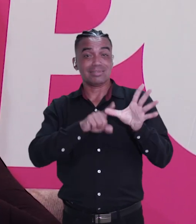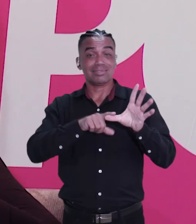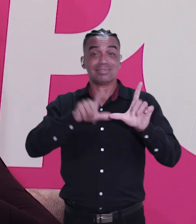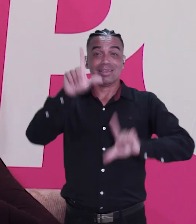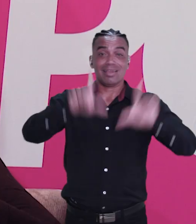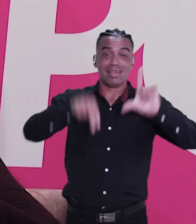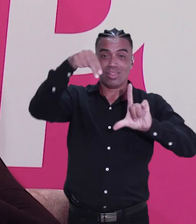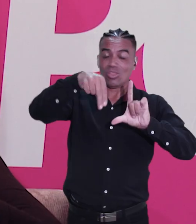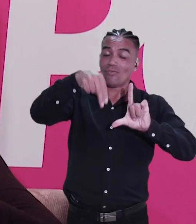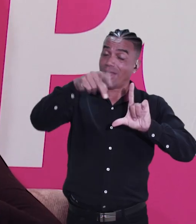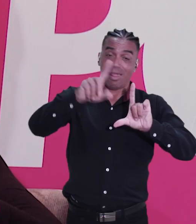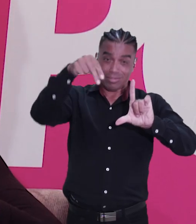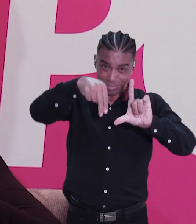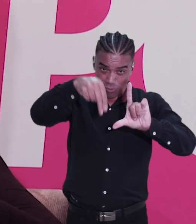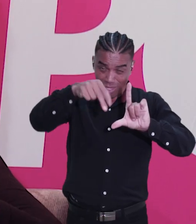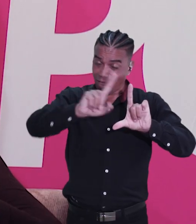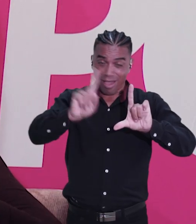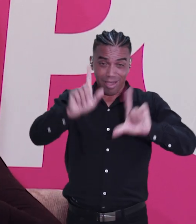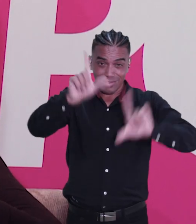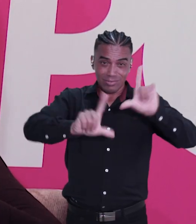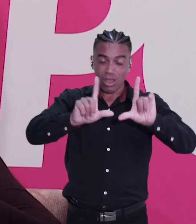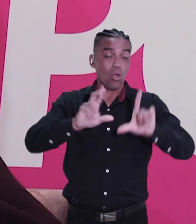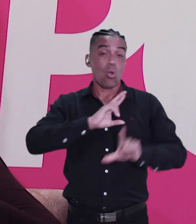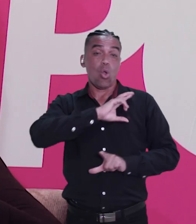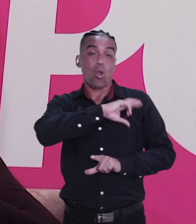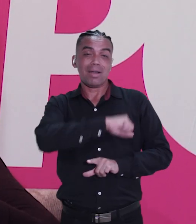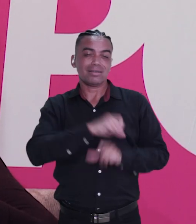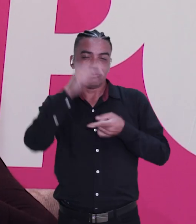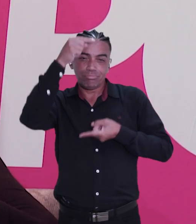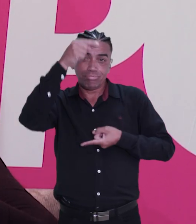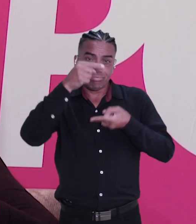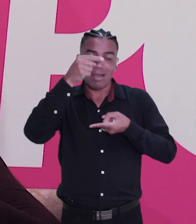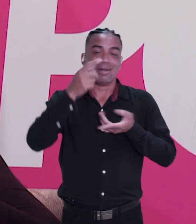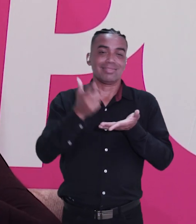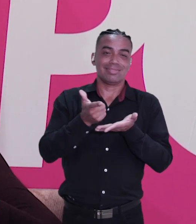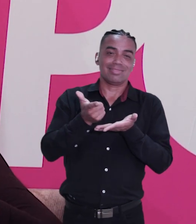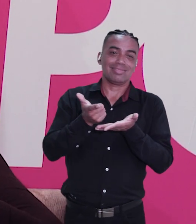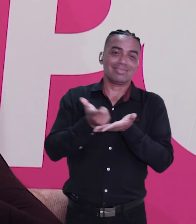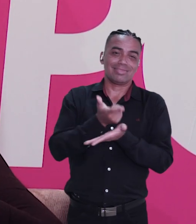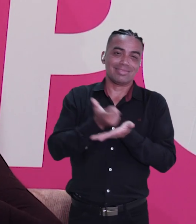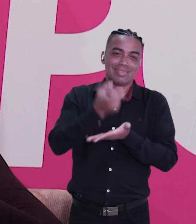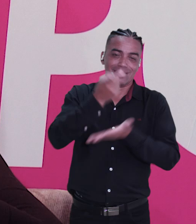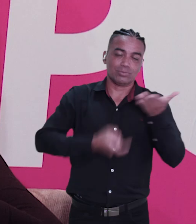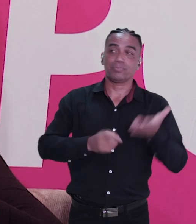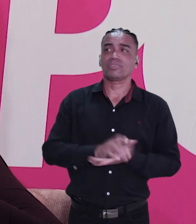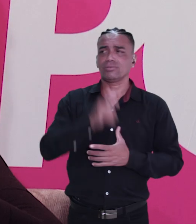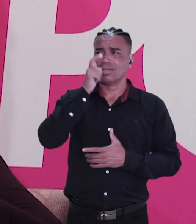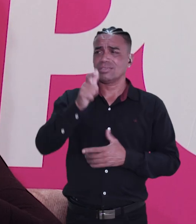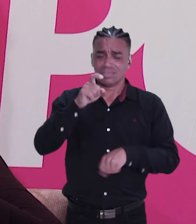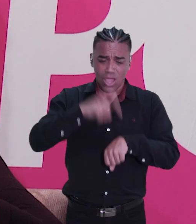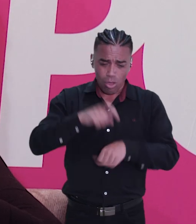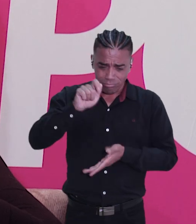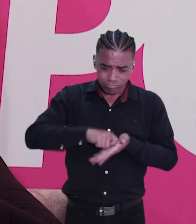romance, já fiz novela, não de televisão, novela no sentido de romance pequeno. E é interessante